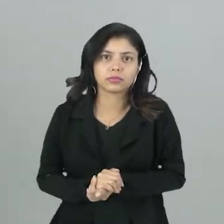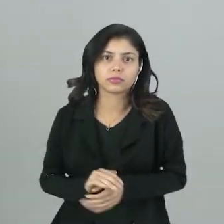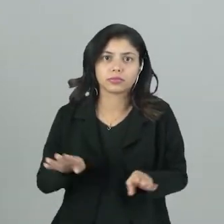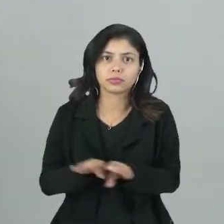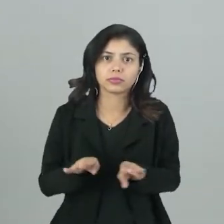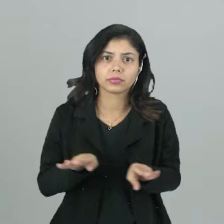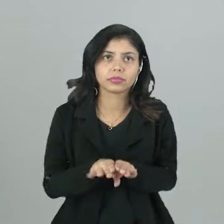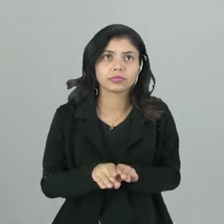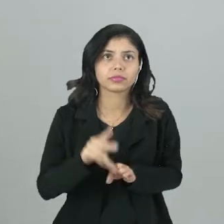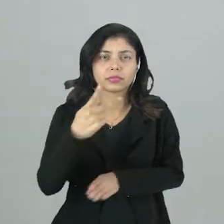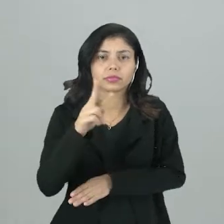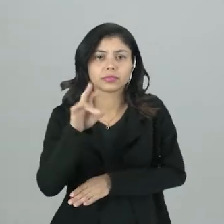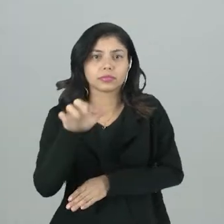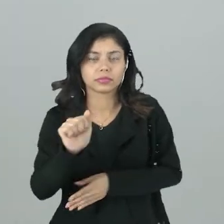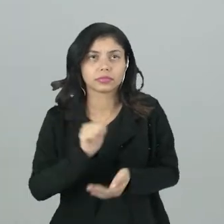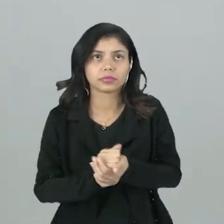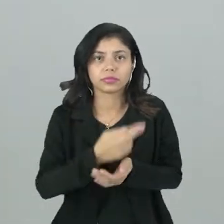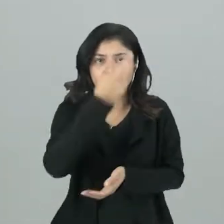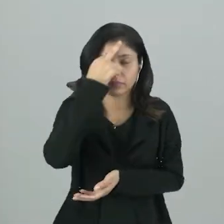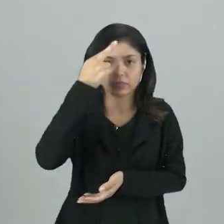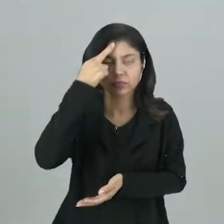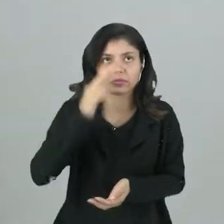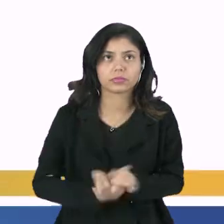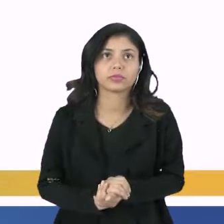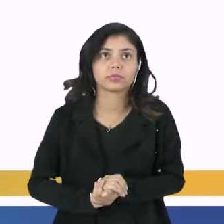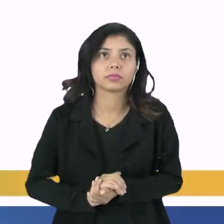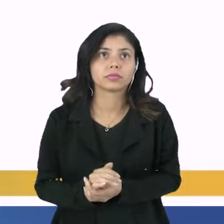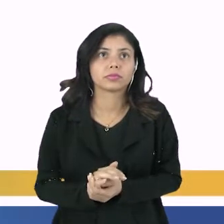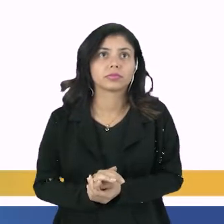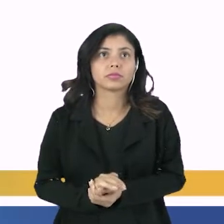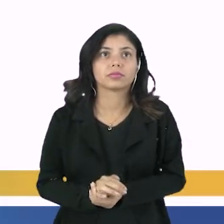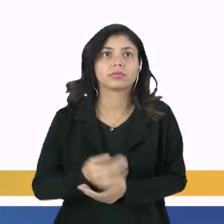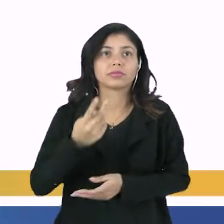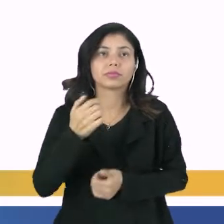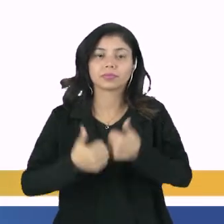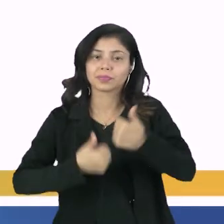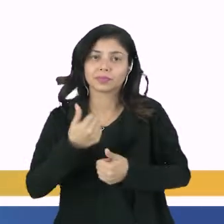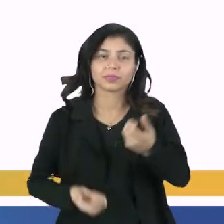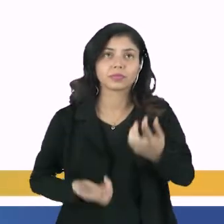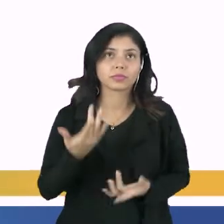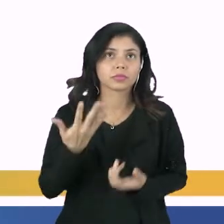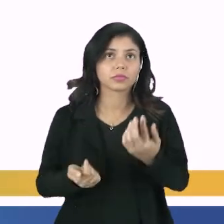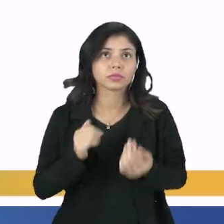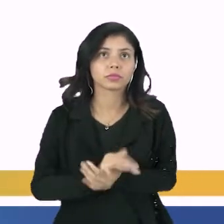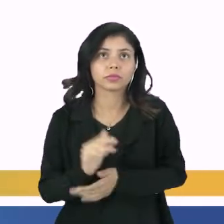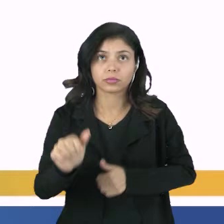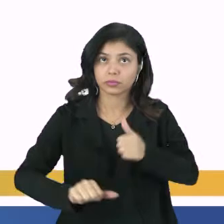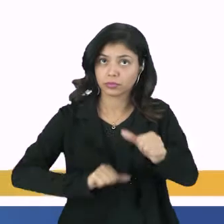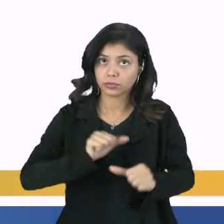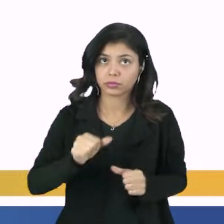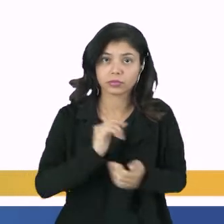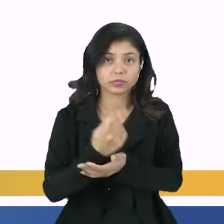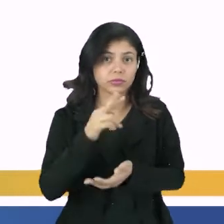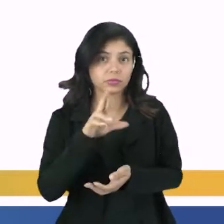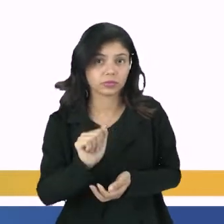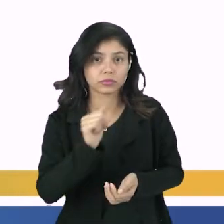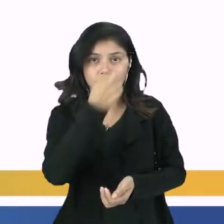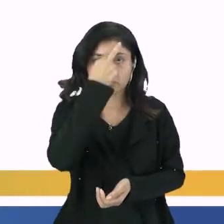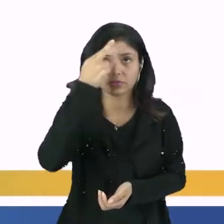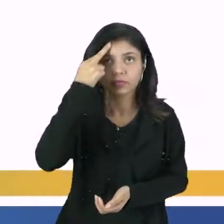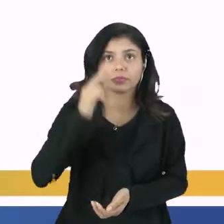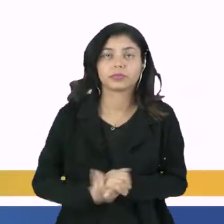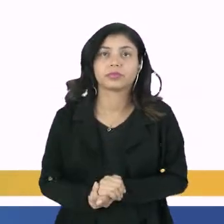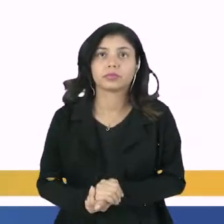período da nossa pré-história. Observem, o Neolítico é uma das fases mais transformadoras da